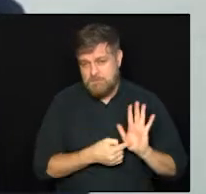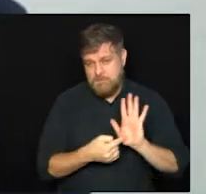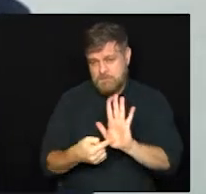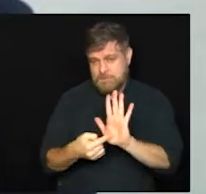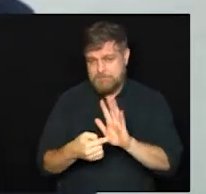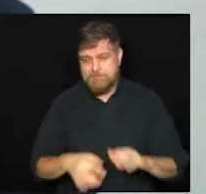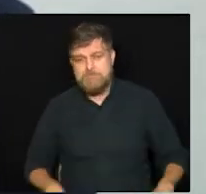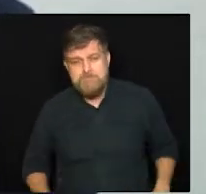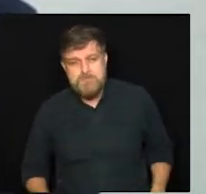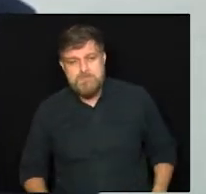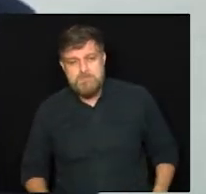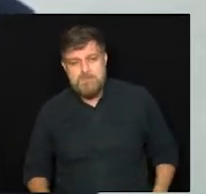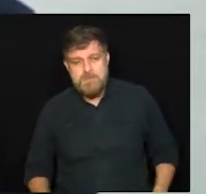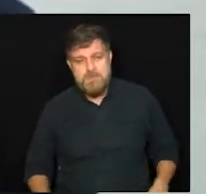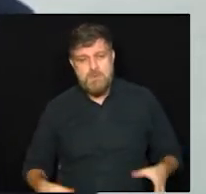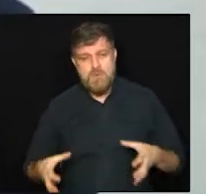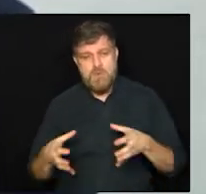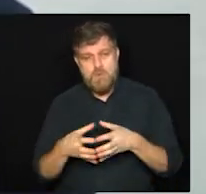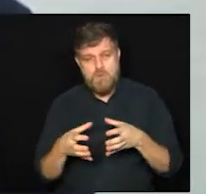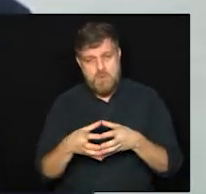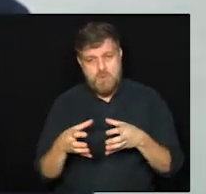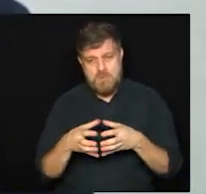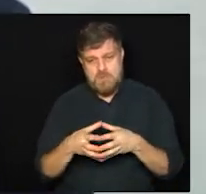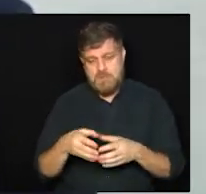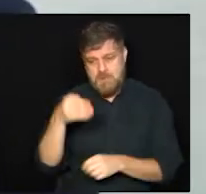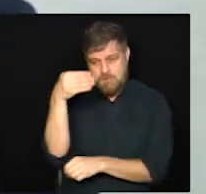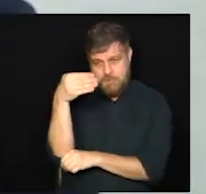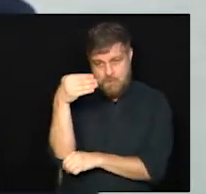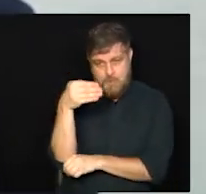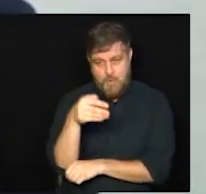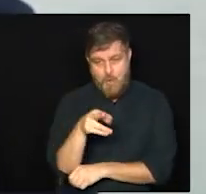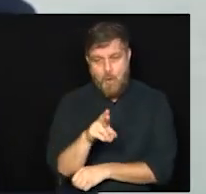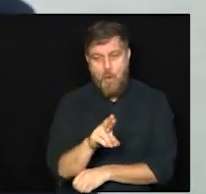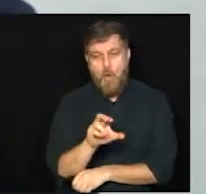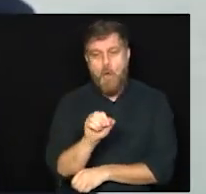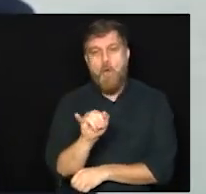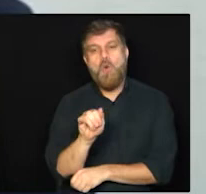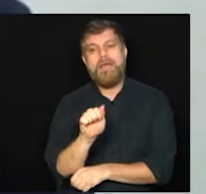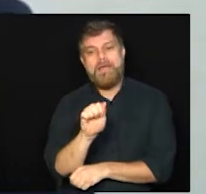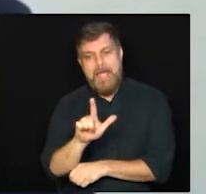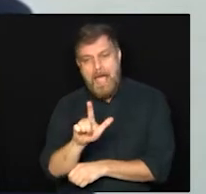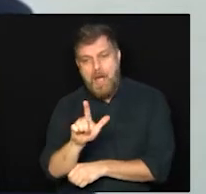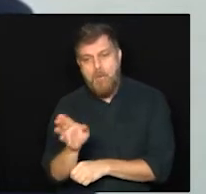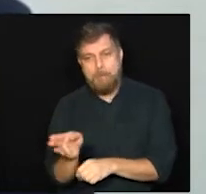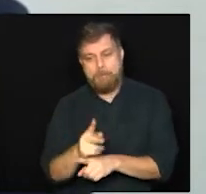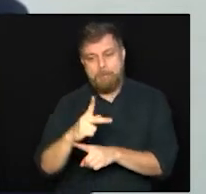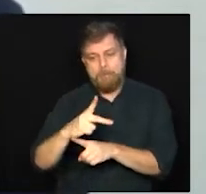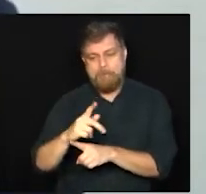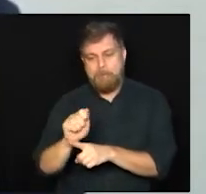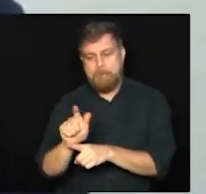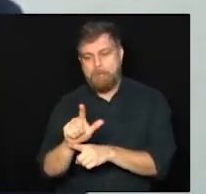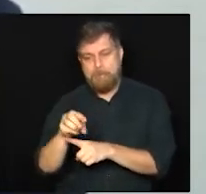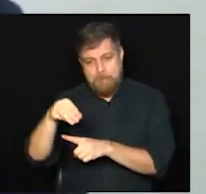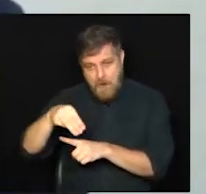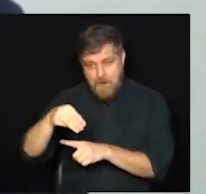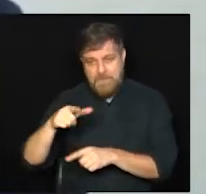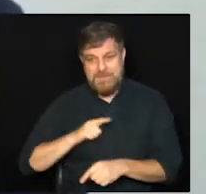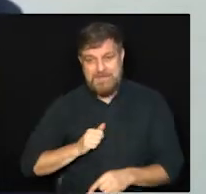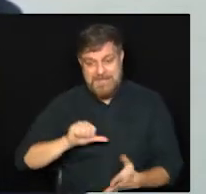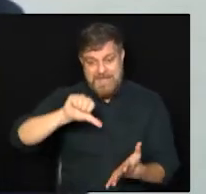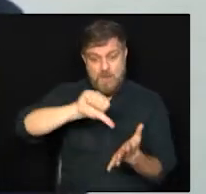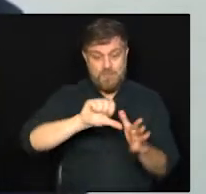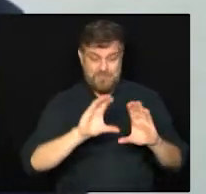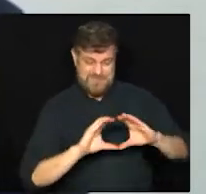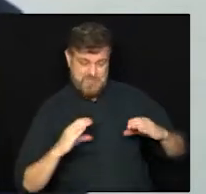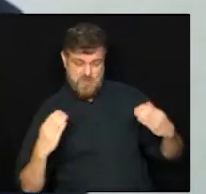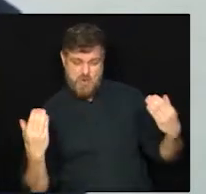Então, pelo grupo Royal Palm Hotels and Resorts, a gente tem o centro de convenções, o Royal Palm Hall, é um centro de convenções grande, né?